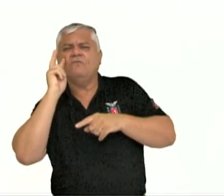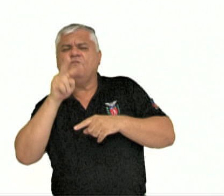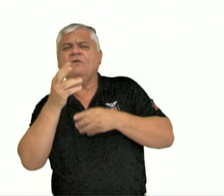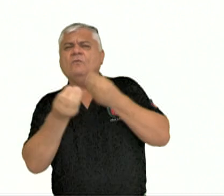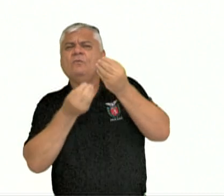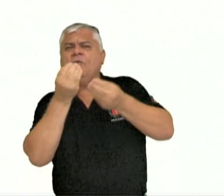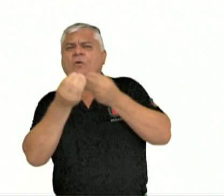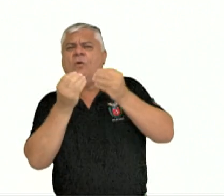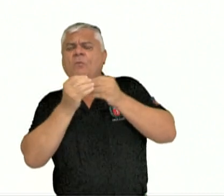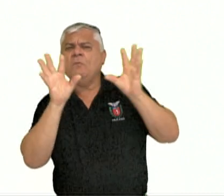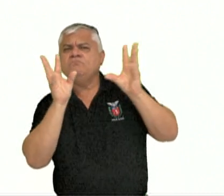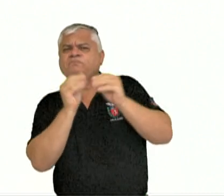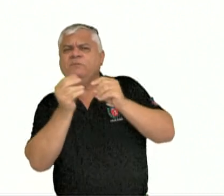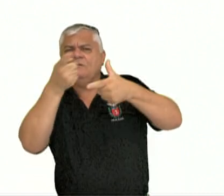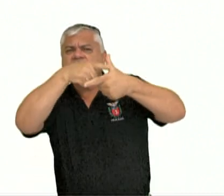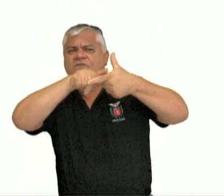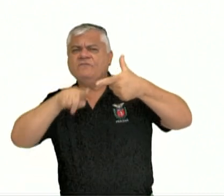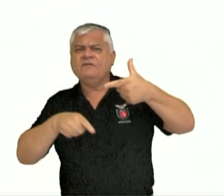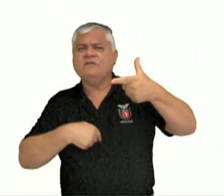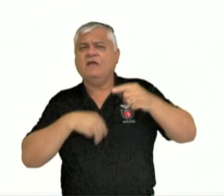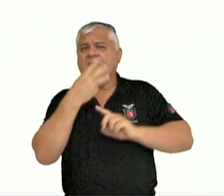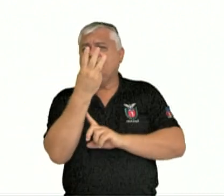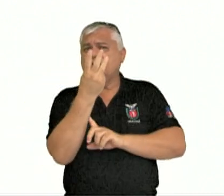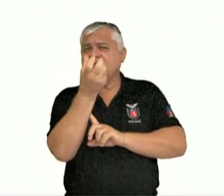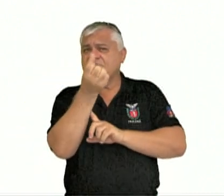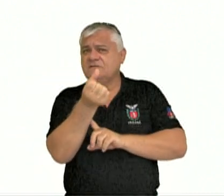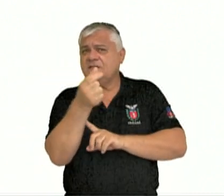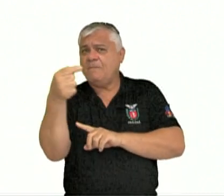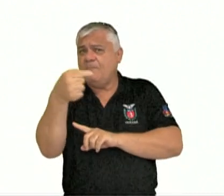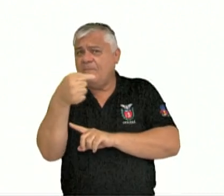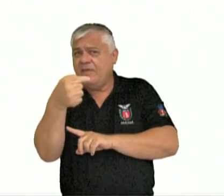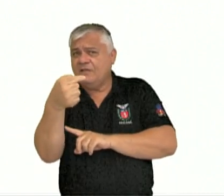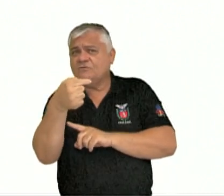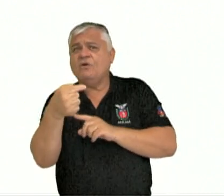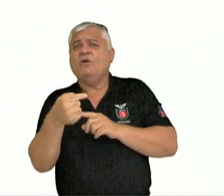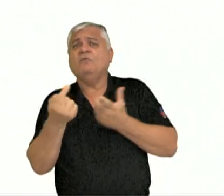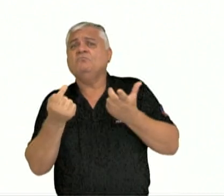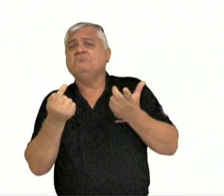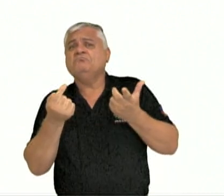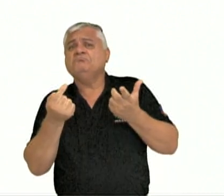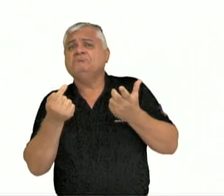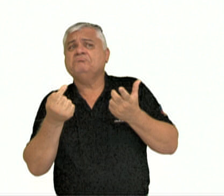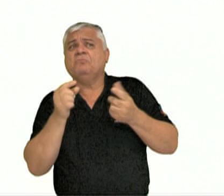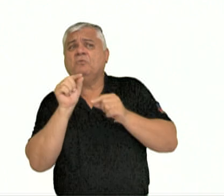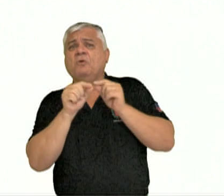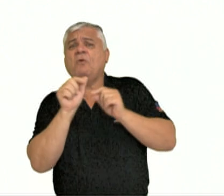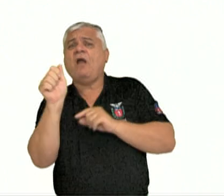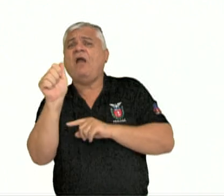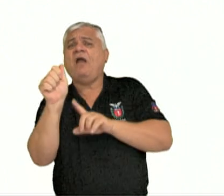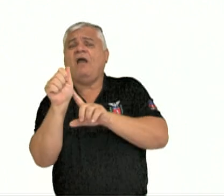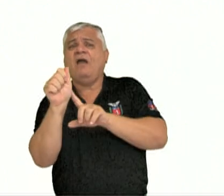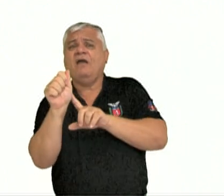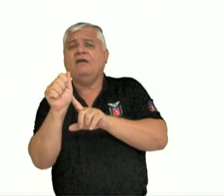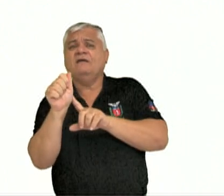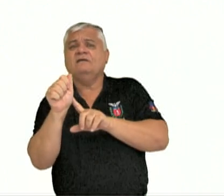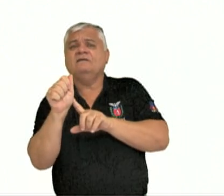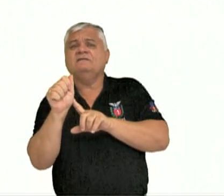fórmula de redução, 360 menos o alfa. Então, eu chego ao ângulo